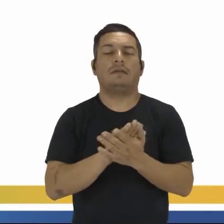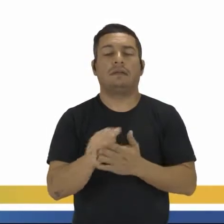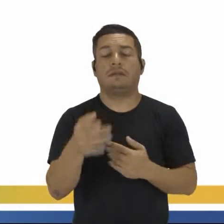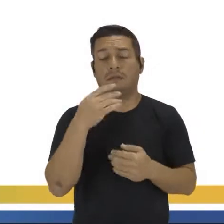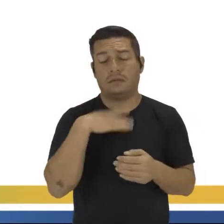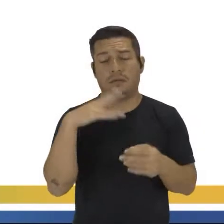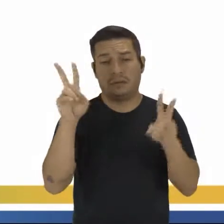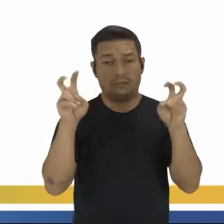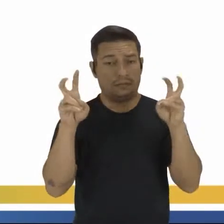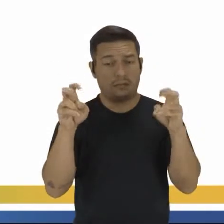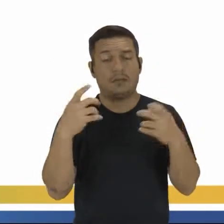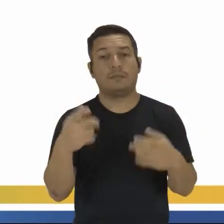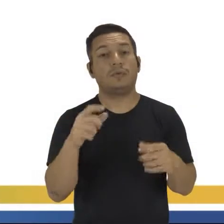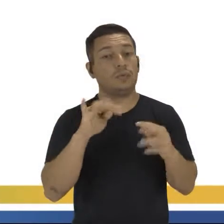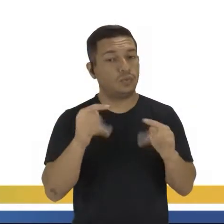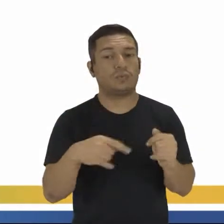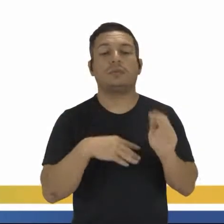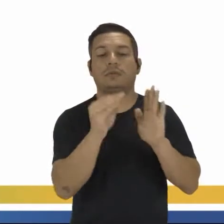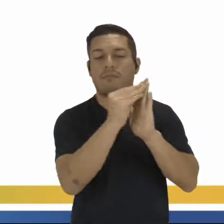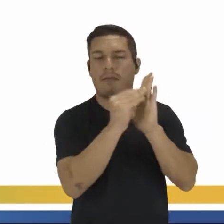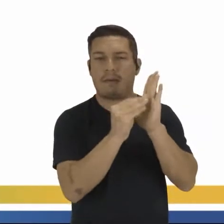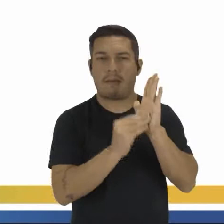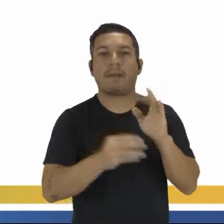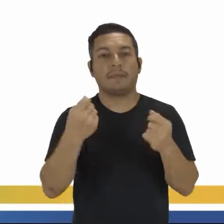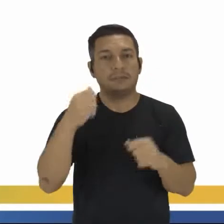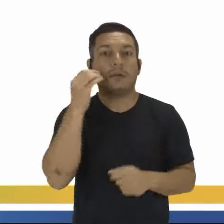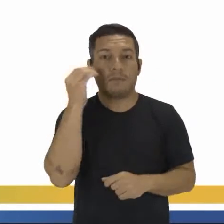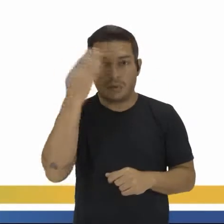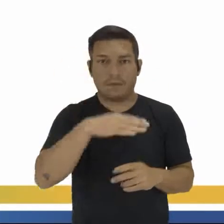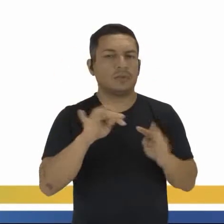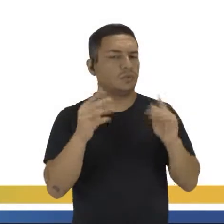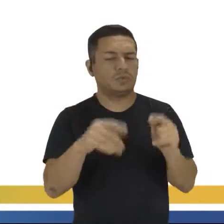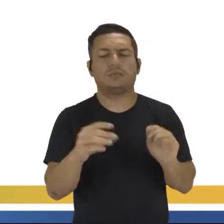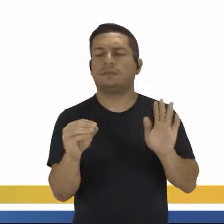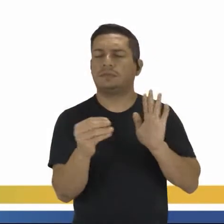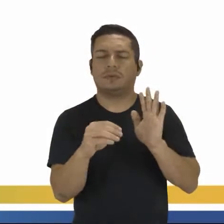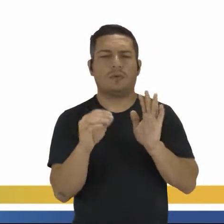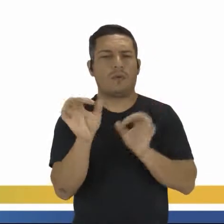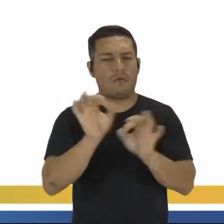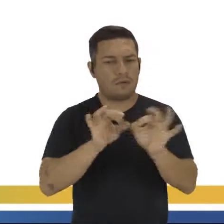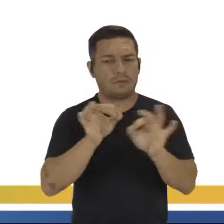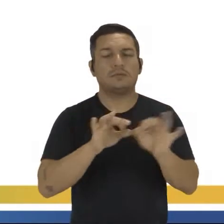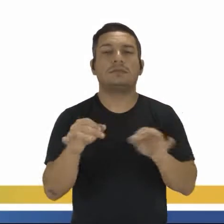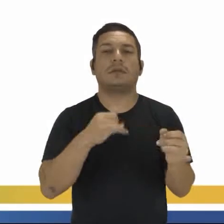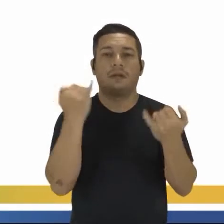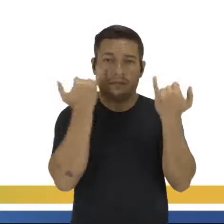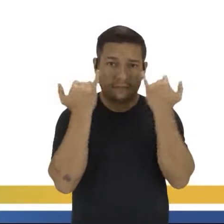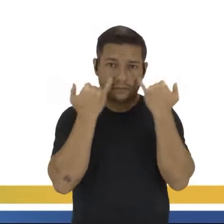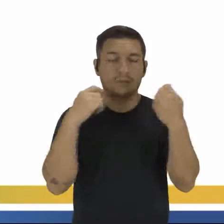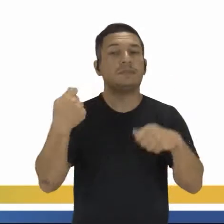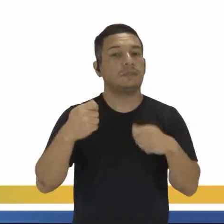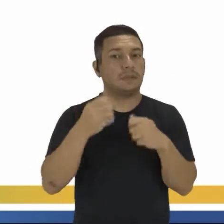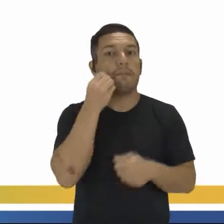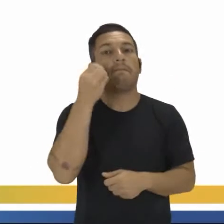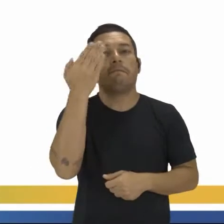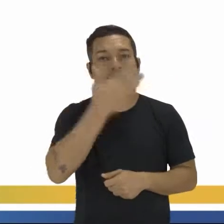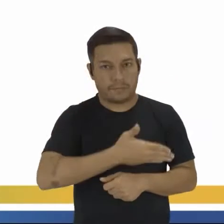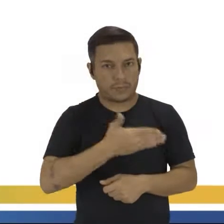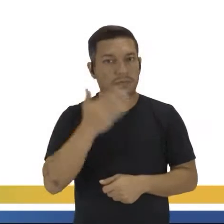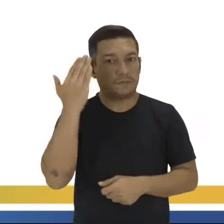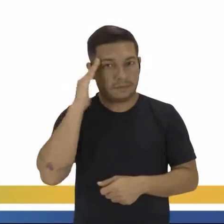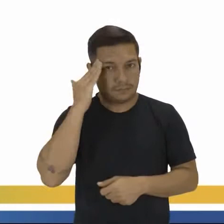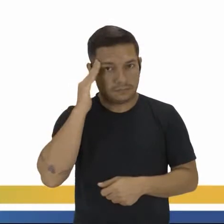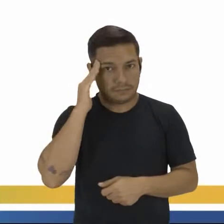que você mencionar deve ser provado, tudo que você afirmar deve ser provado por meio desses dados. E tudo isso deve concorrer